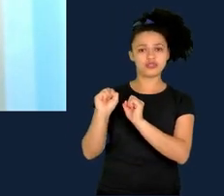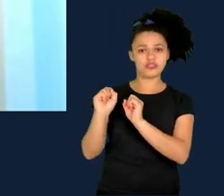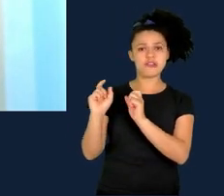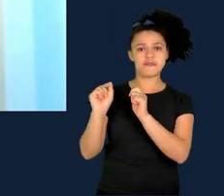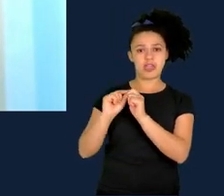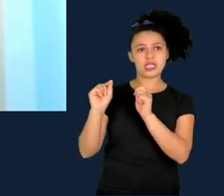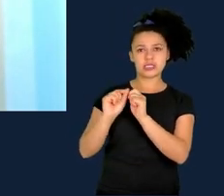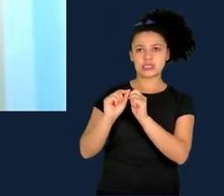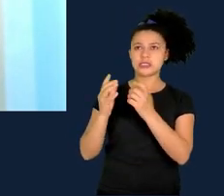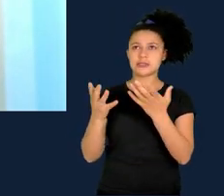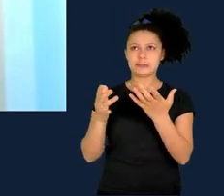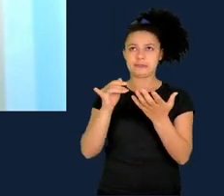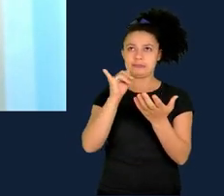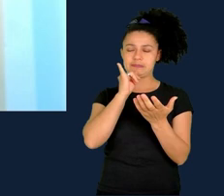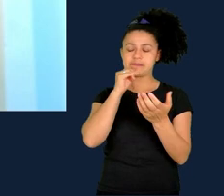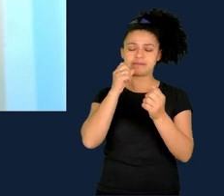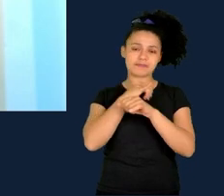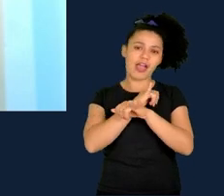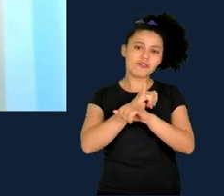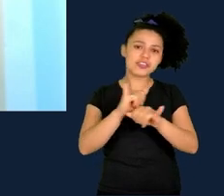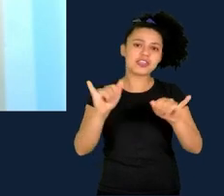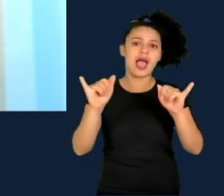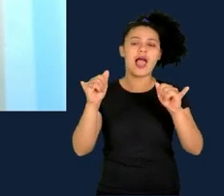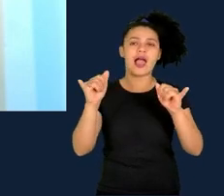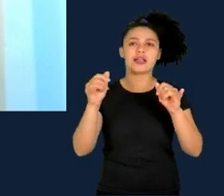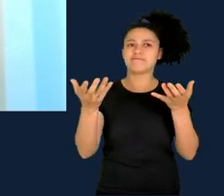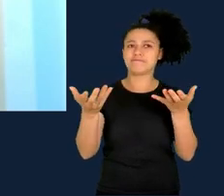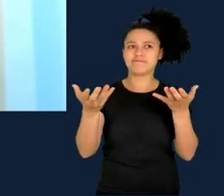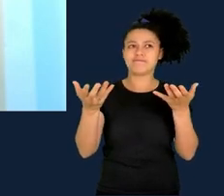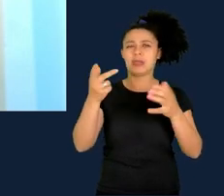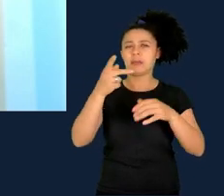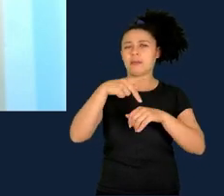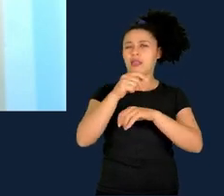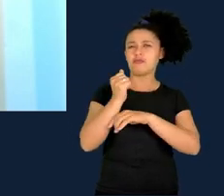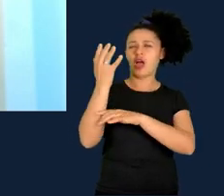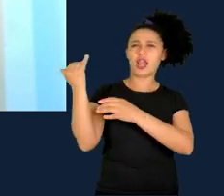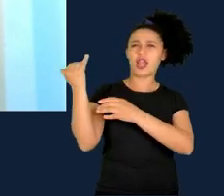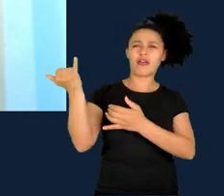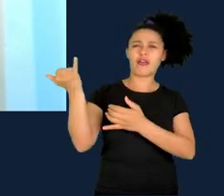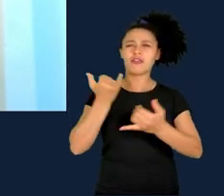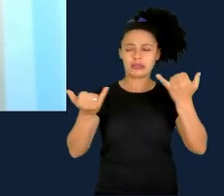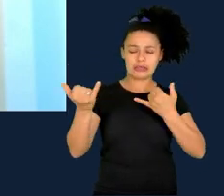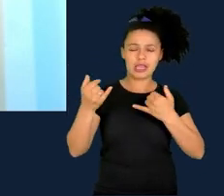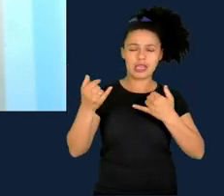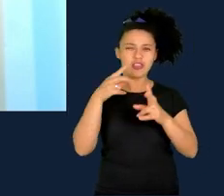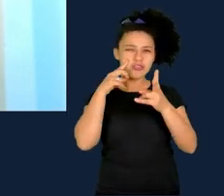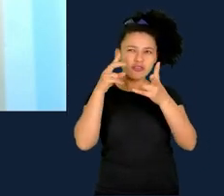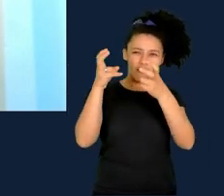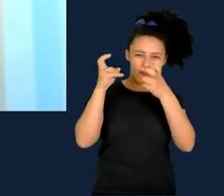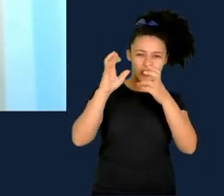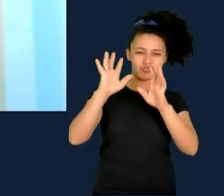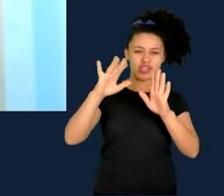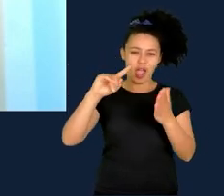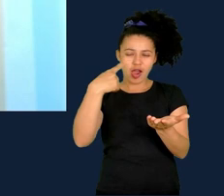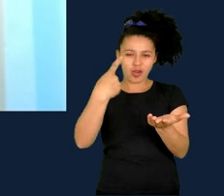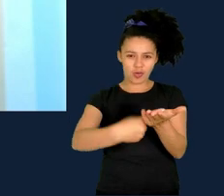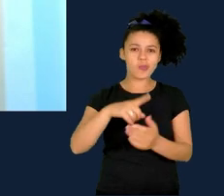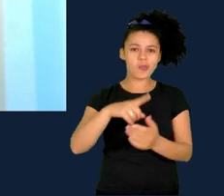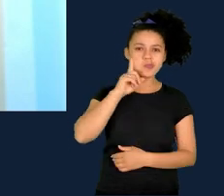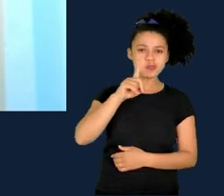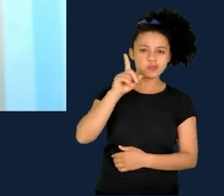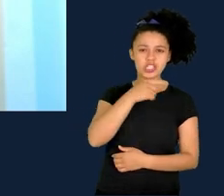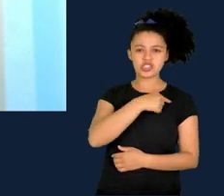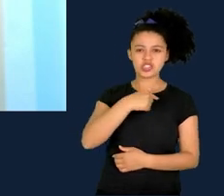grande alegação a nível internacional, vimos esse acordo entre os Estados Unidos e a China ontem, né?